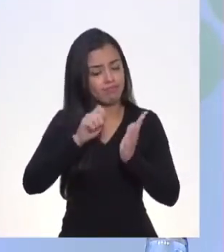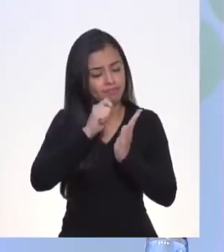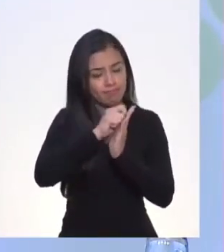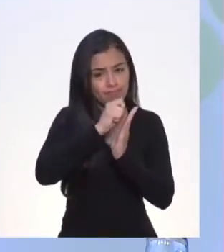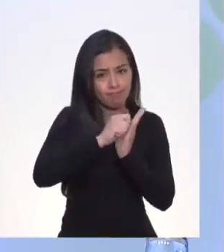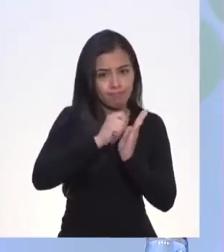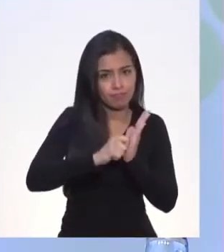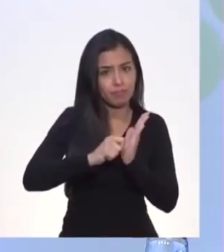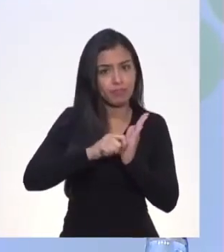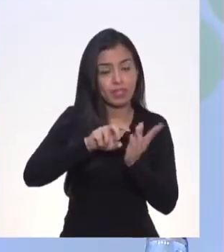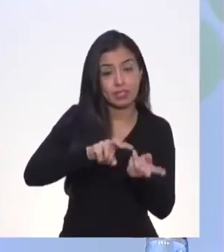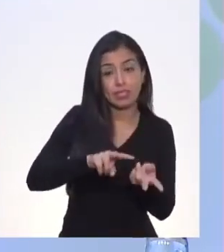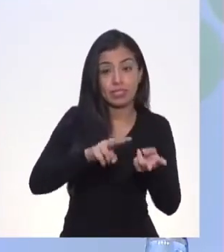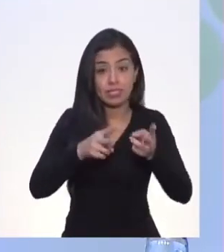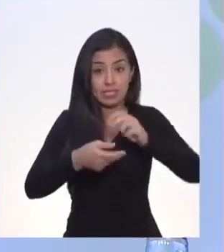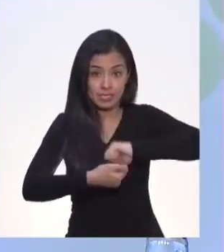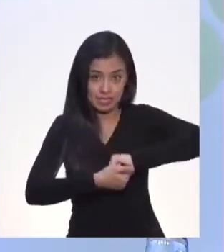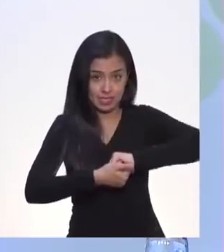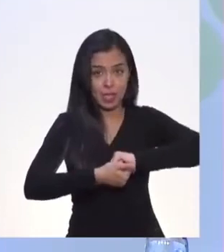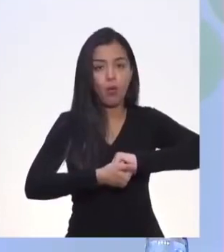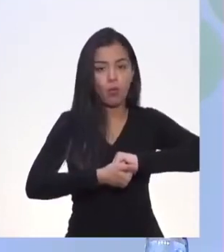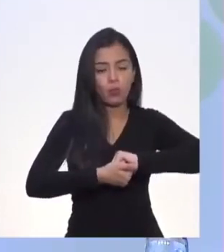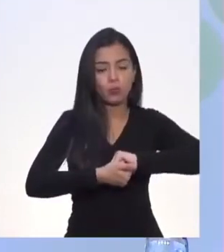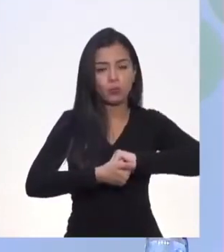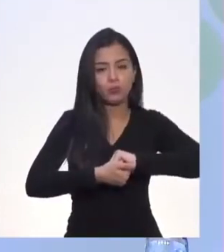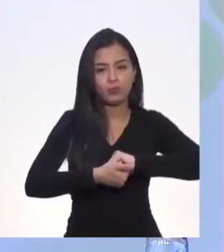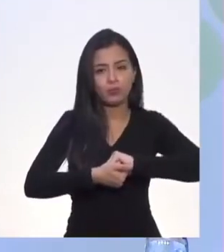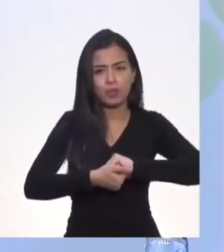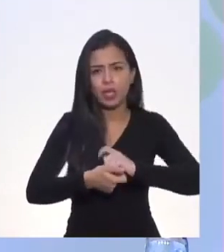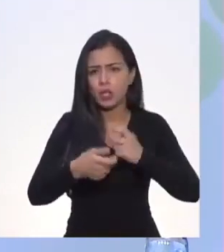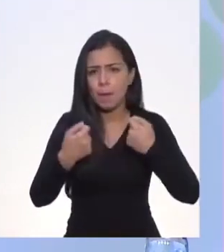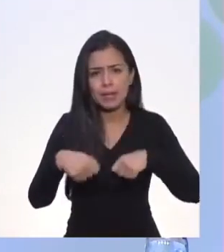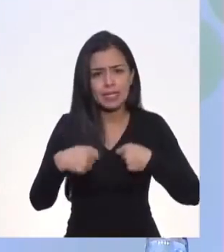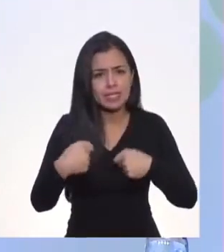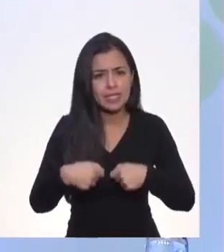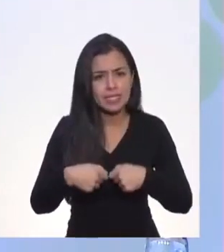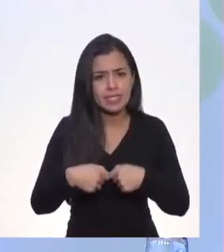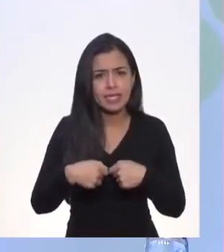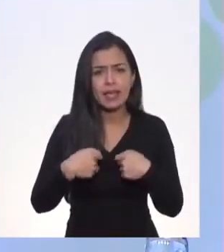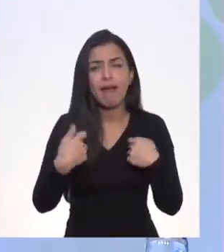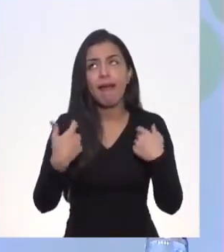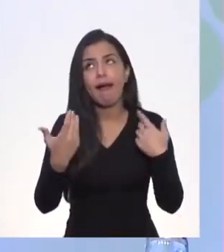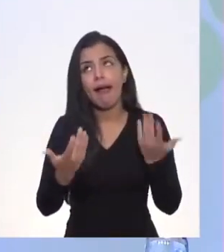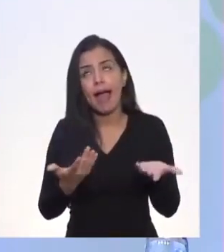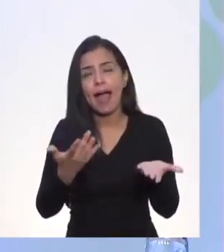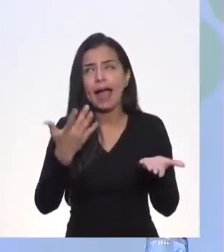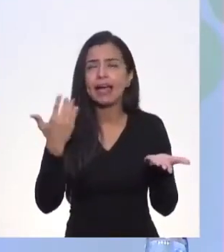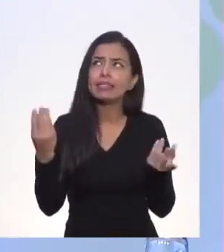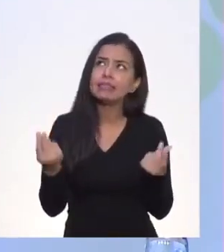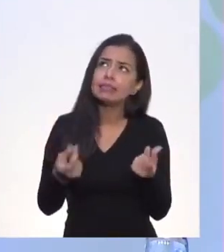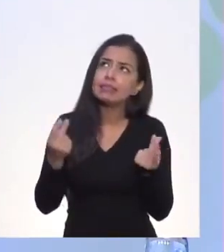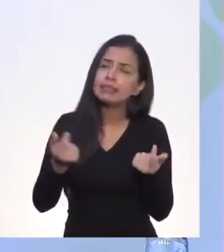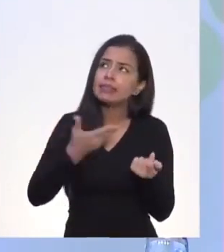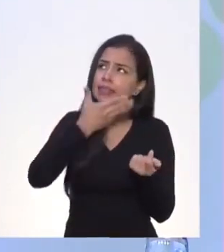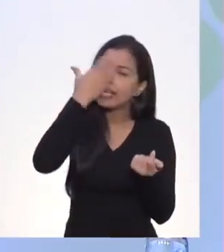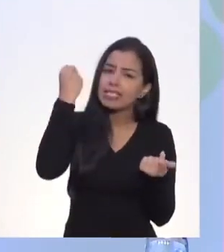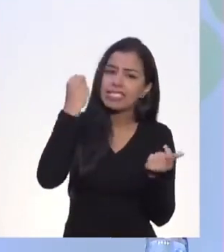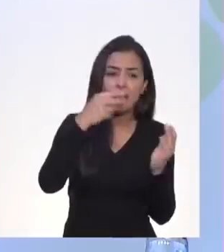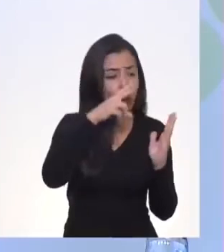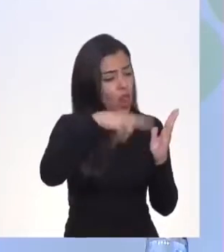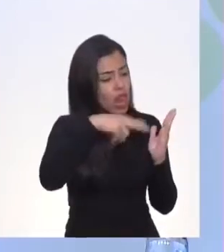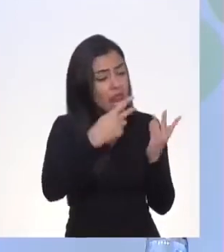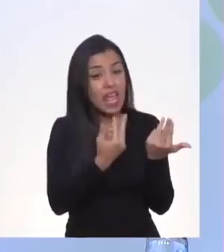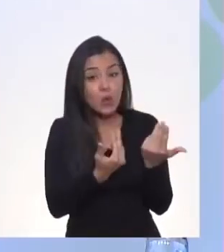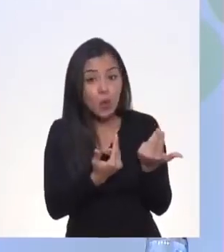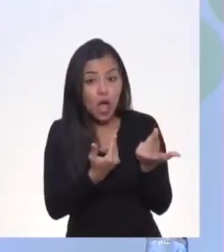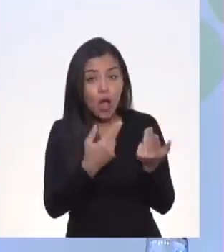dessa entrevista, essa parte da fala não é necessária. Então, de esquecer, a pessoa esqueceu aqui de um momento, a pessoa respirou um pouco